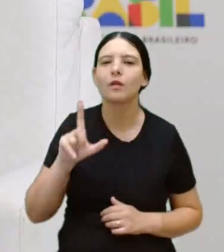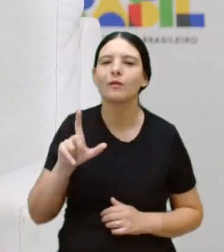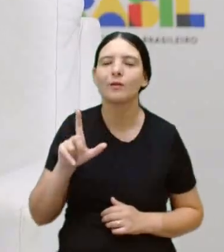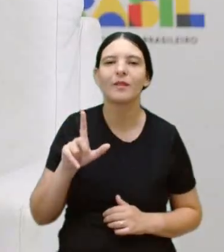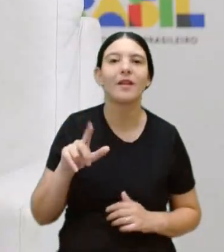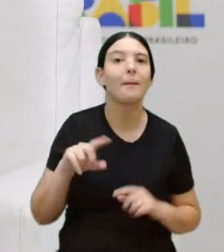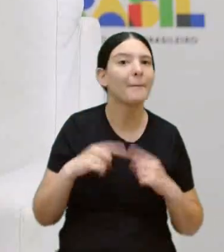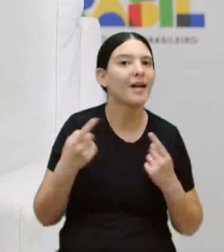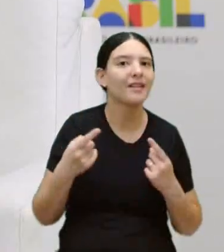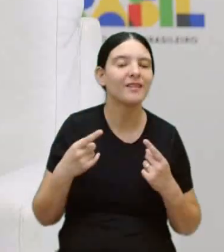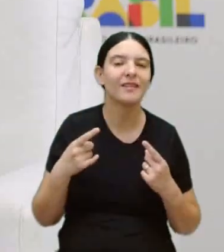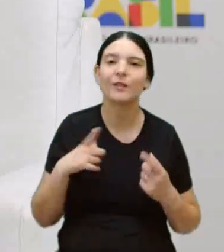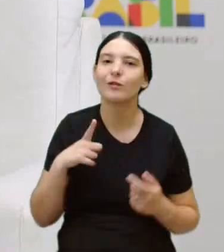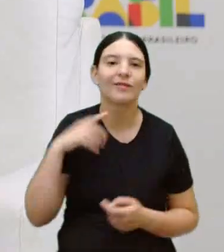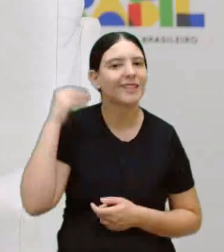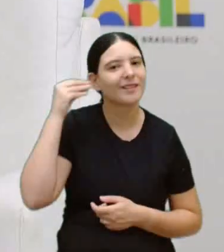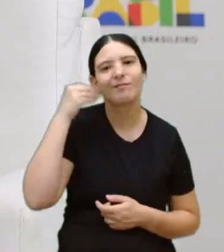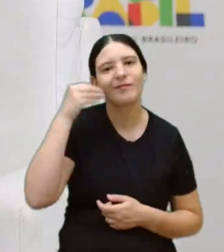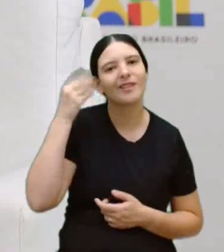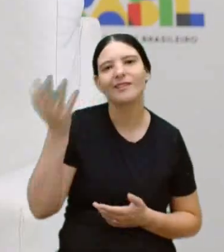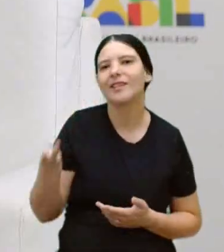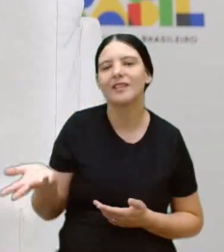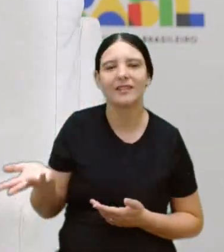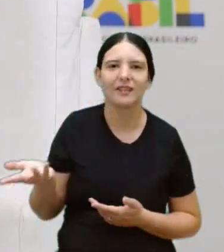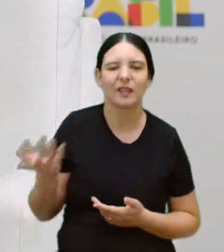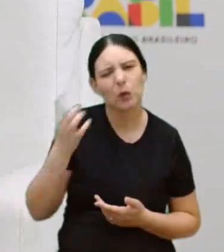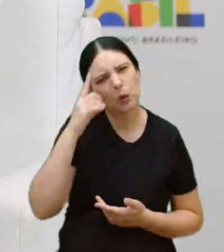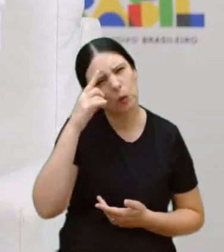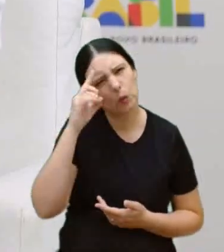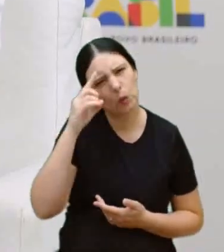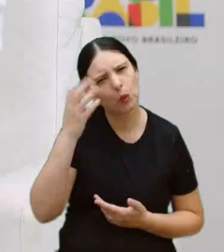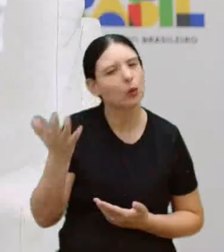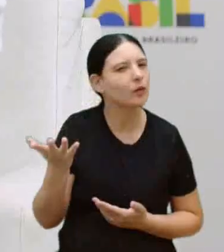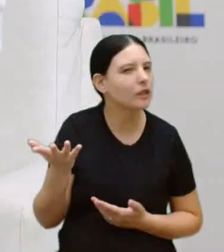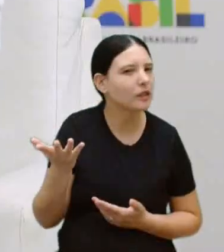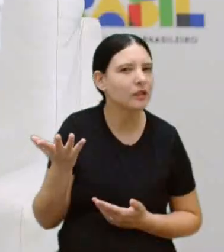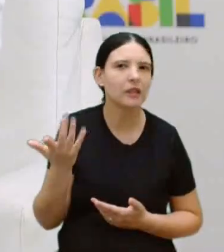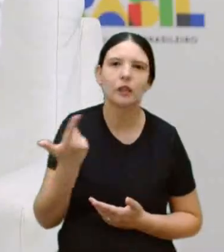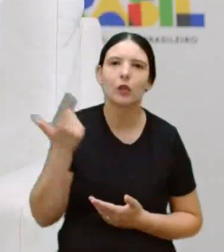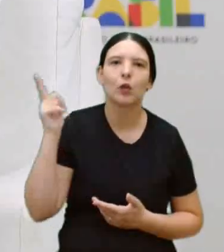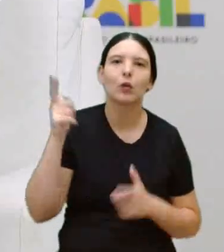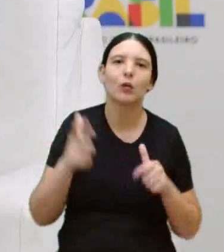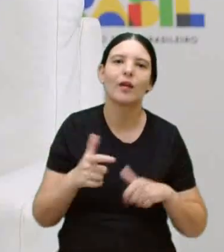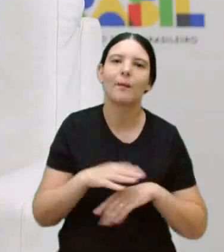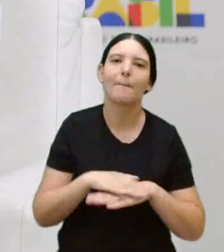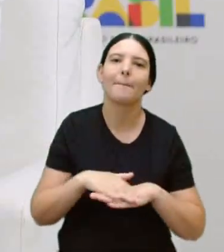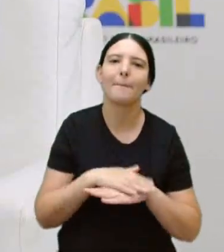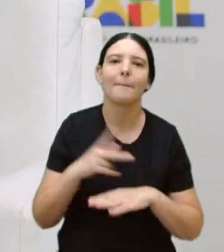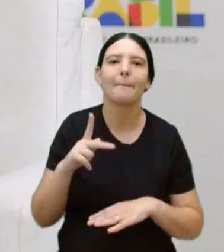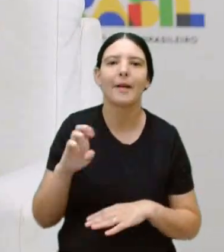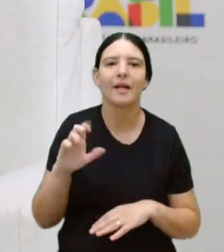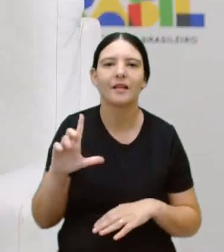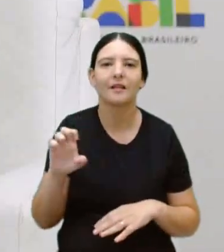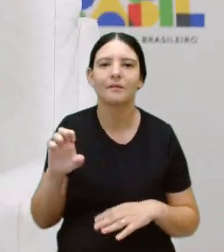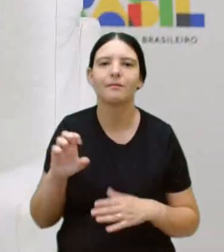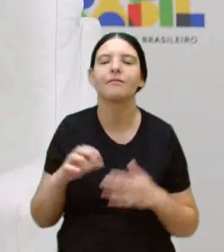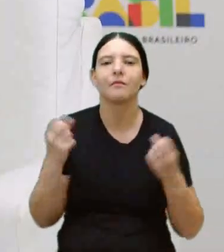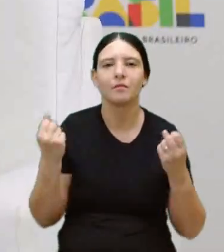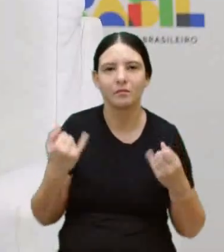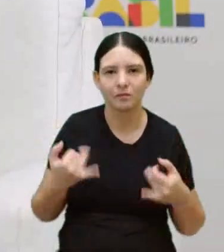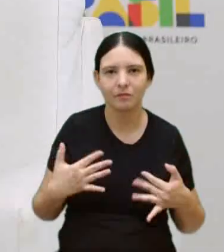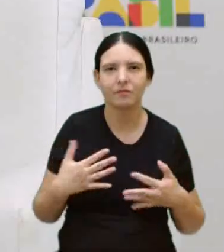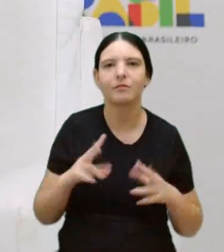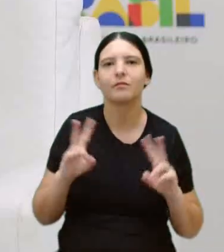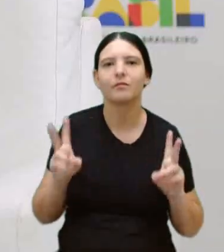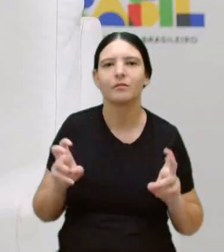ordem da experiência, da ordem de uma dúvida, da ordem de um outro lugar, que é a pele. Aí nesse artigo eu falo sobre isso. Tá?